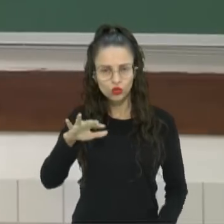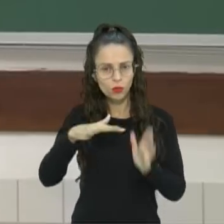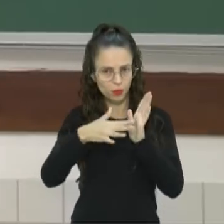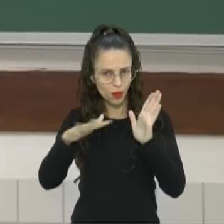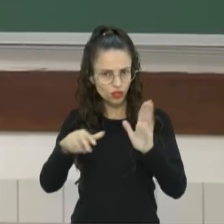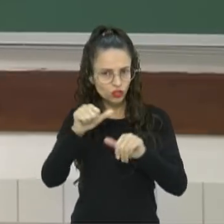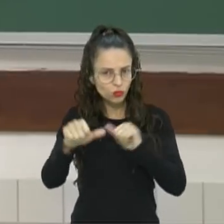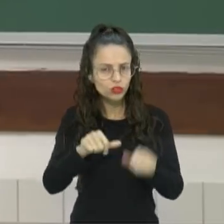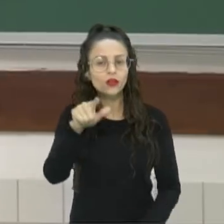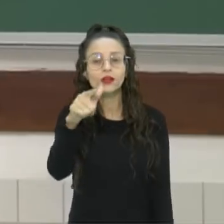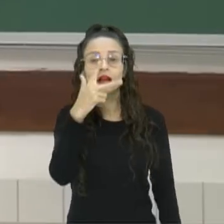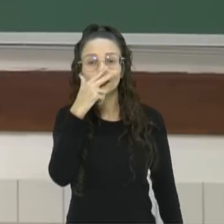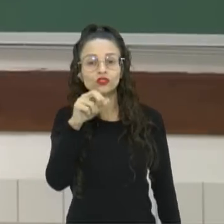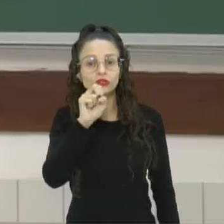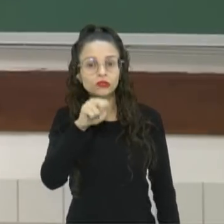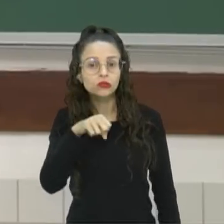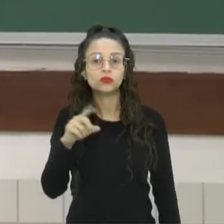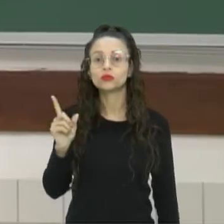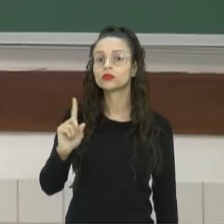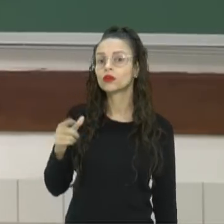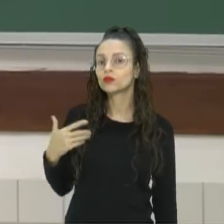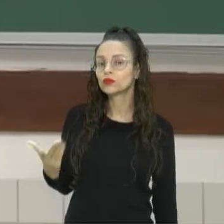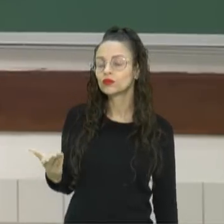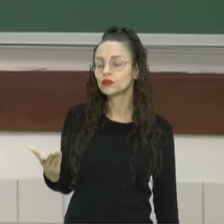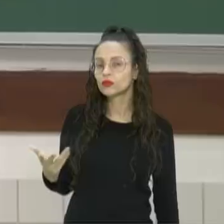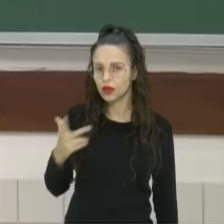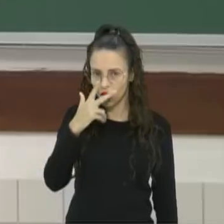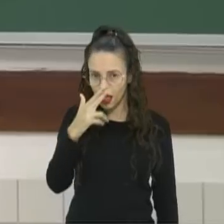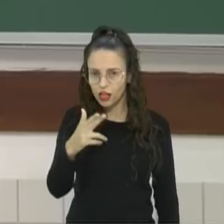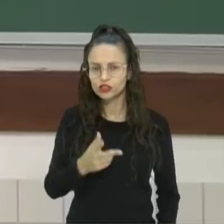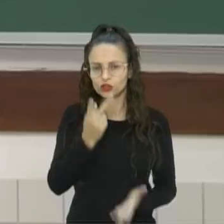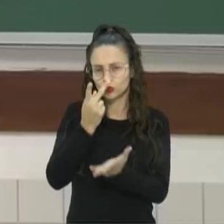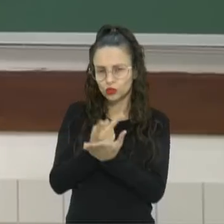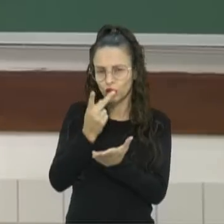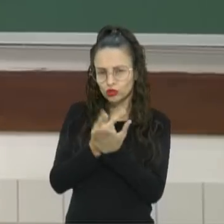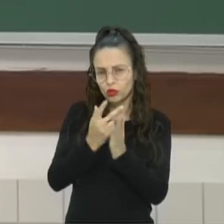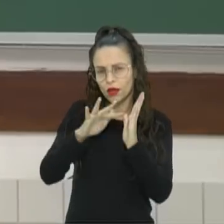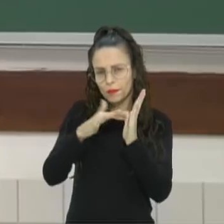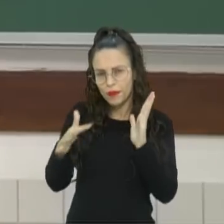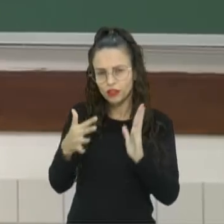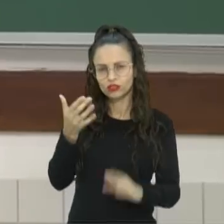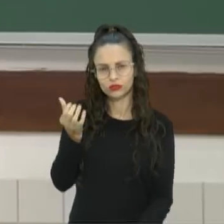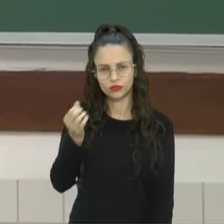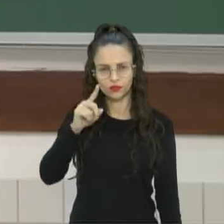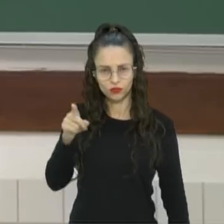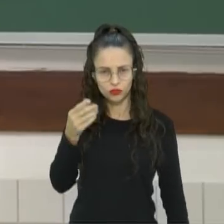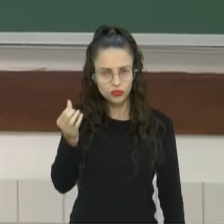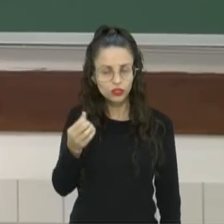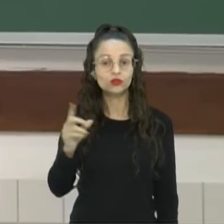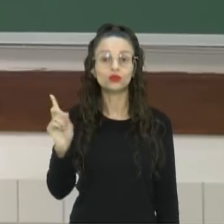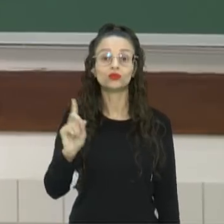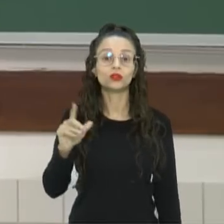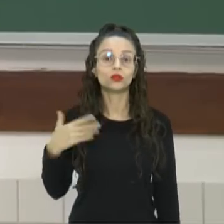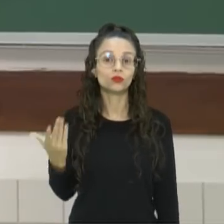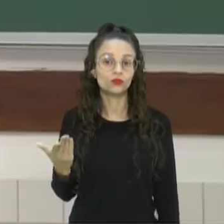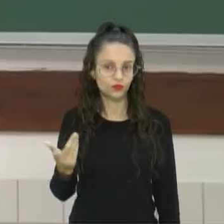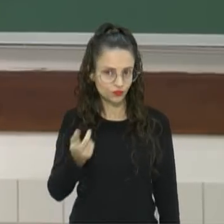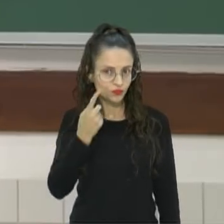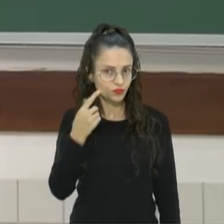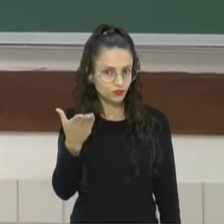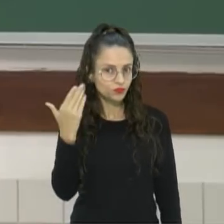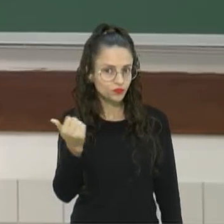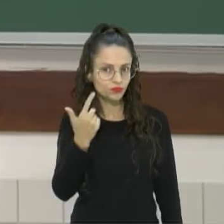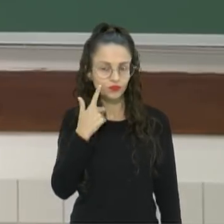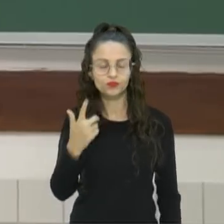muda. Você acha que sim ou você acha que não? Você acha que continua sendo a mesma, 6,6? Ou não? Vamos ver